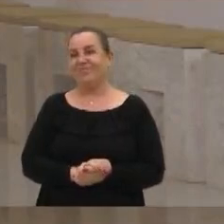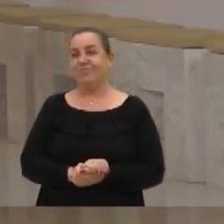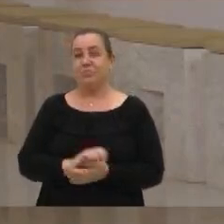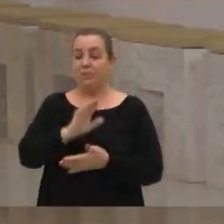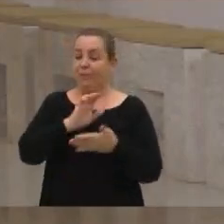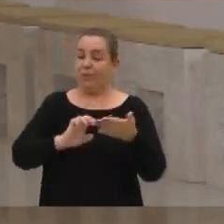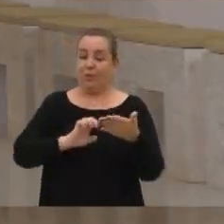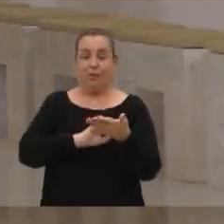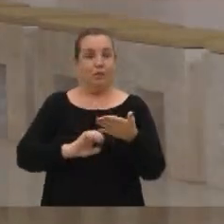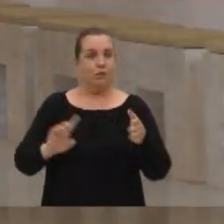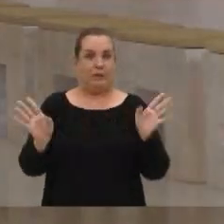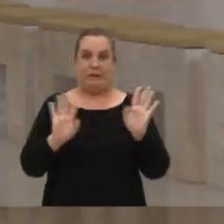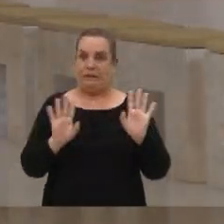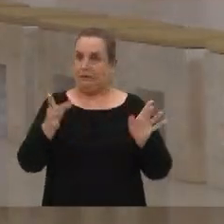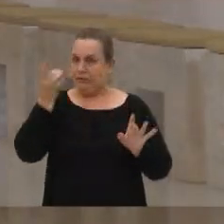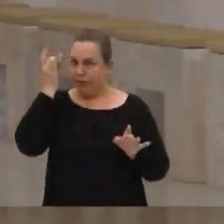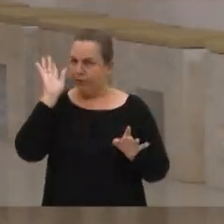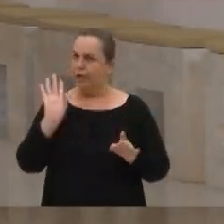evangelho de hoje não é fácil,